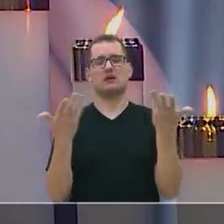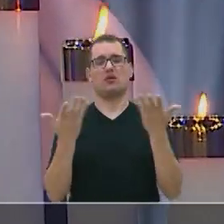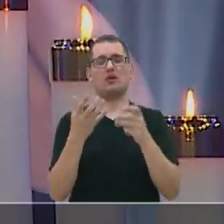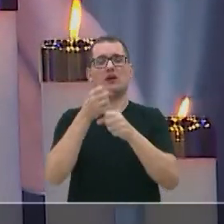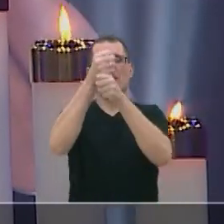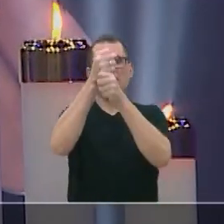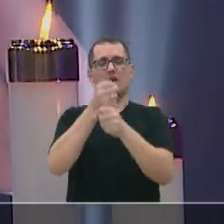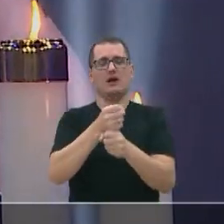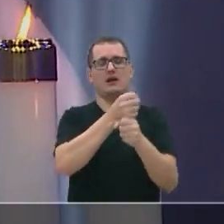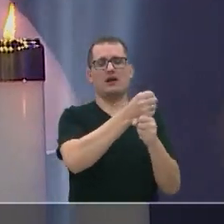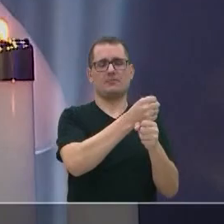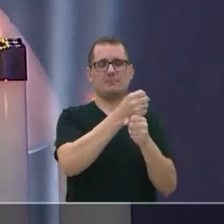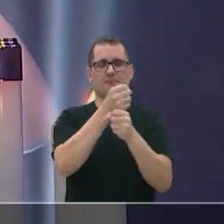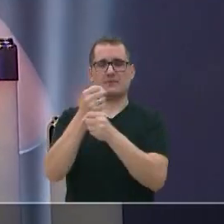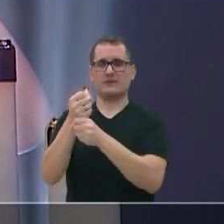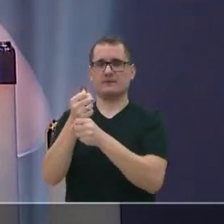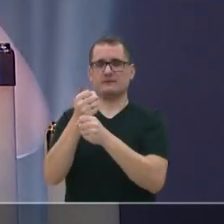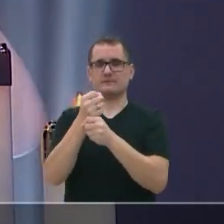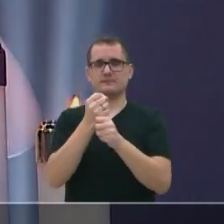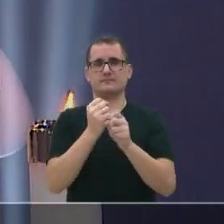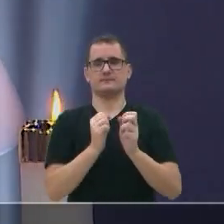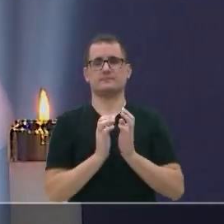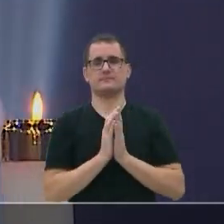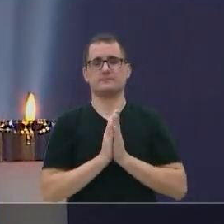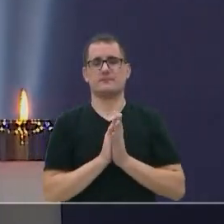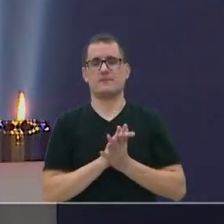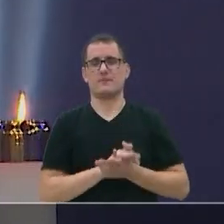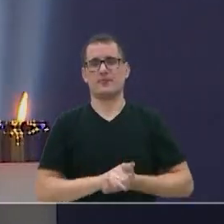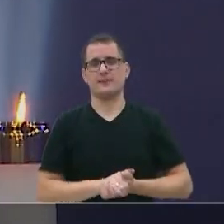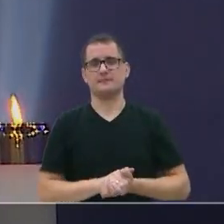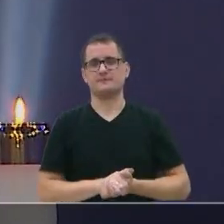do Santíssimo Sacramento.